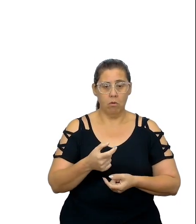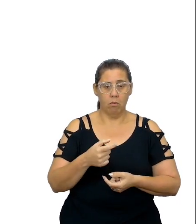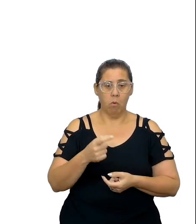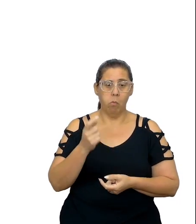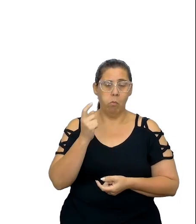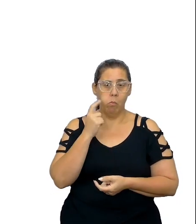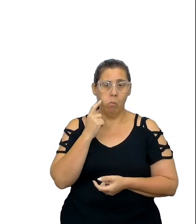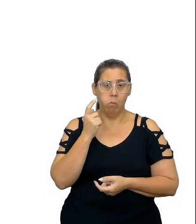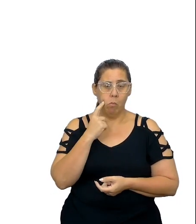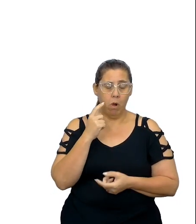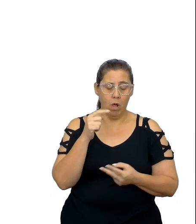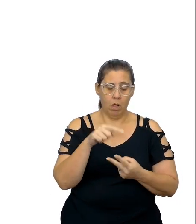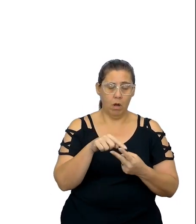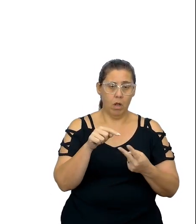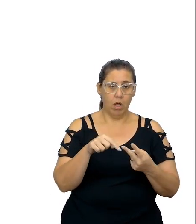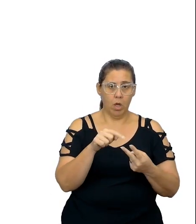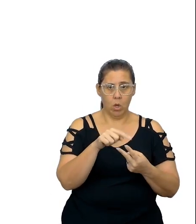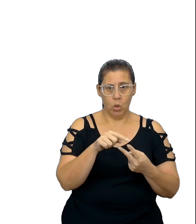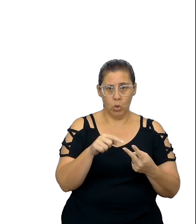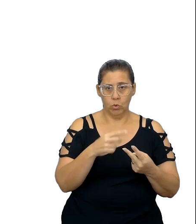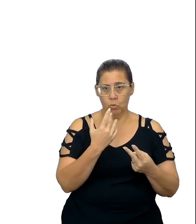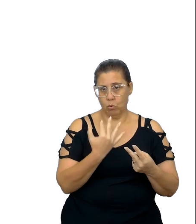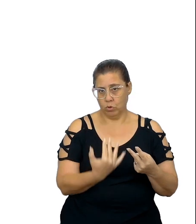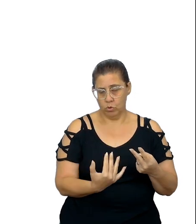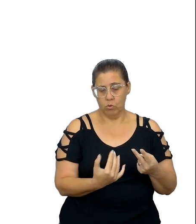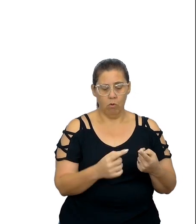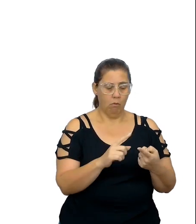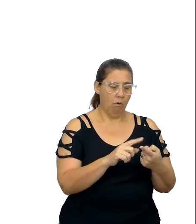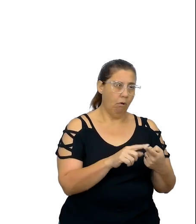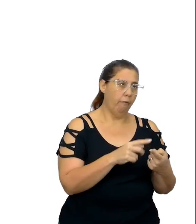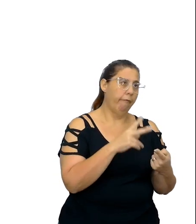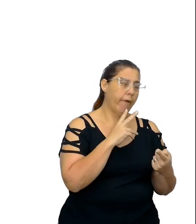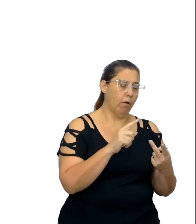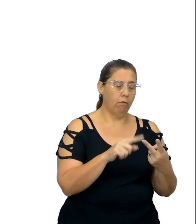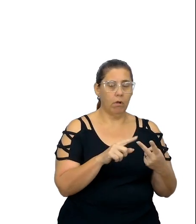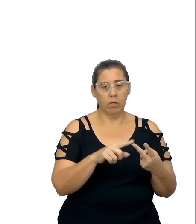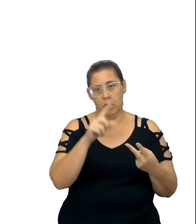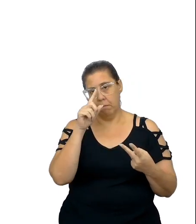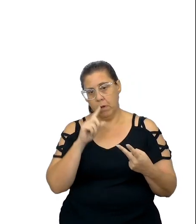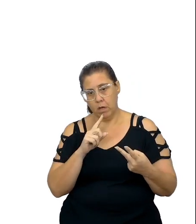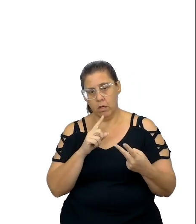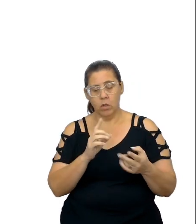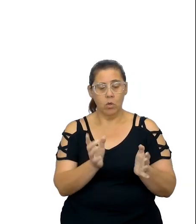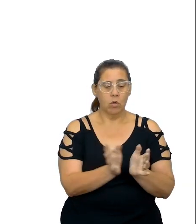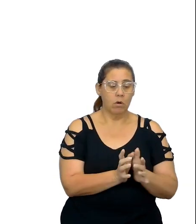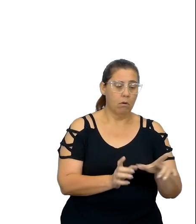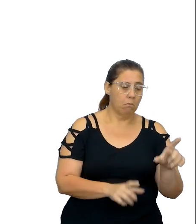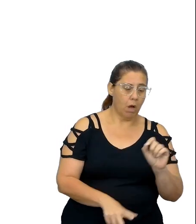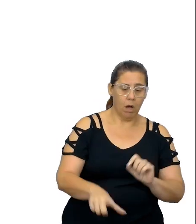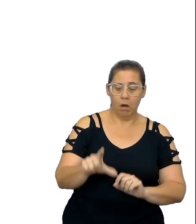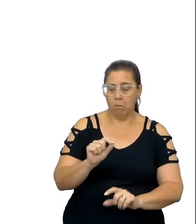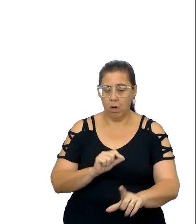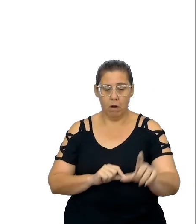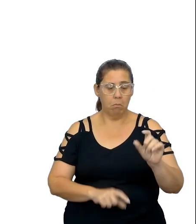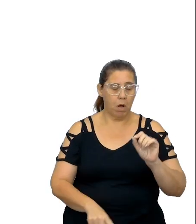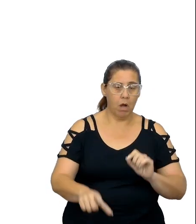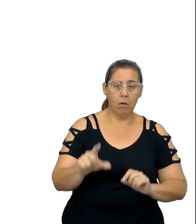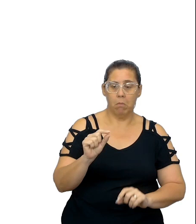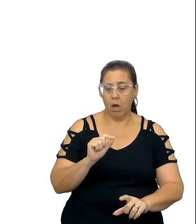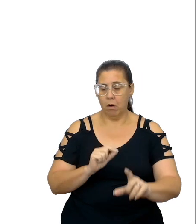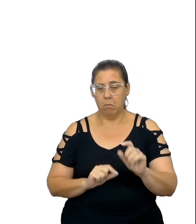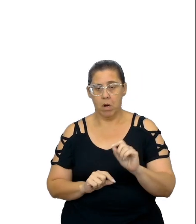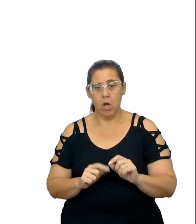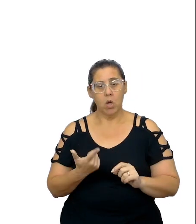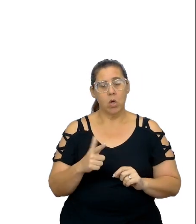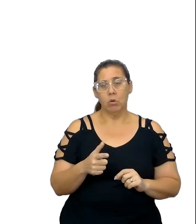de duas cores, os papéis têm uma cor, por exemplo, verde, outra amarela, e os grupos vão pegando essas balas. E aí, então, não tem